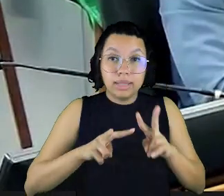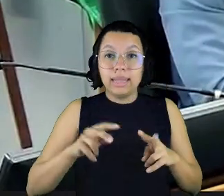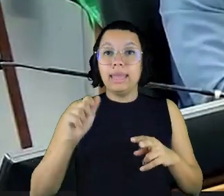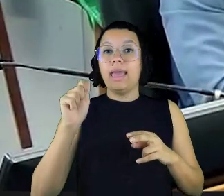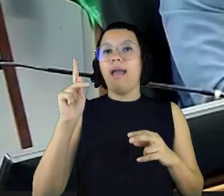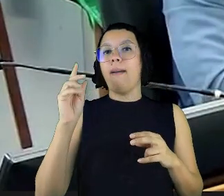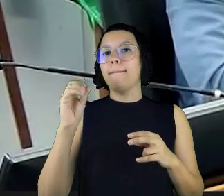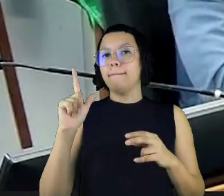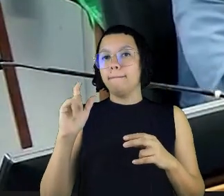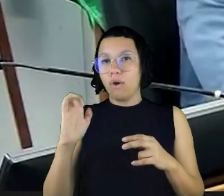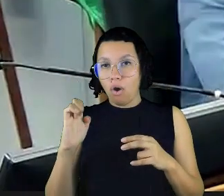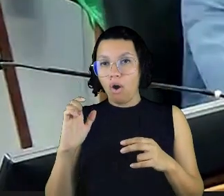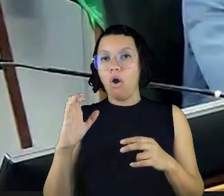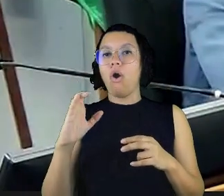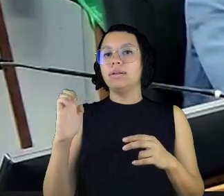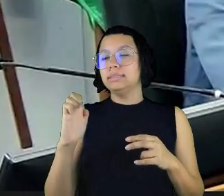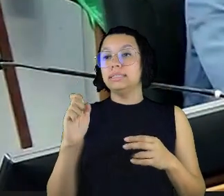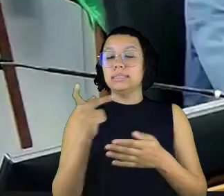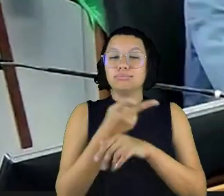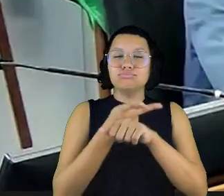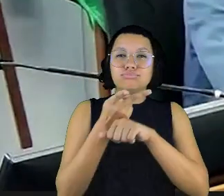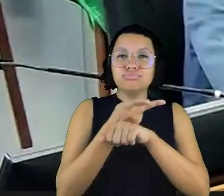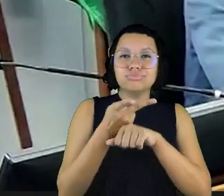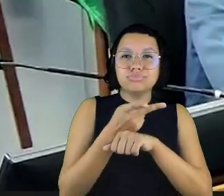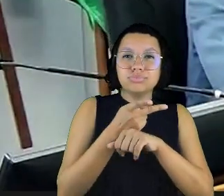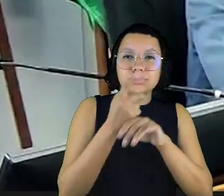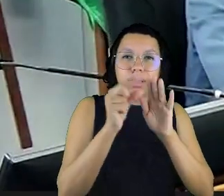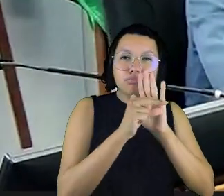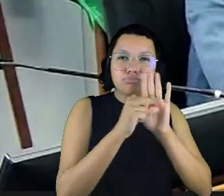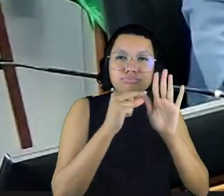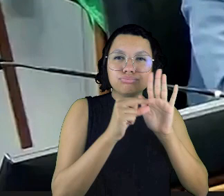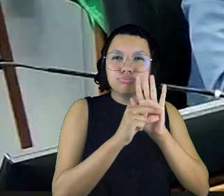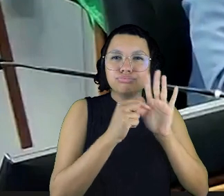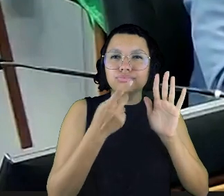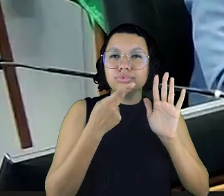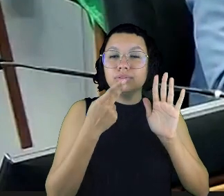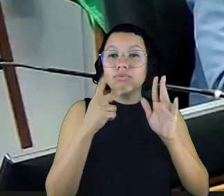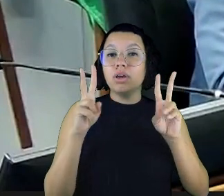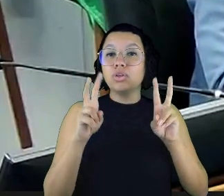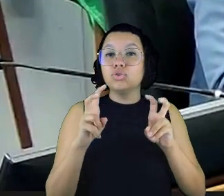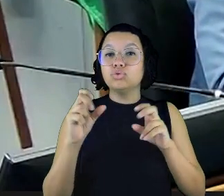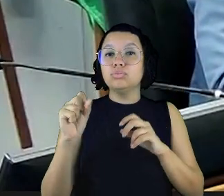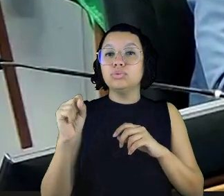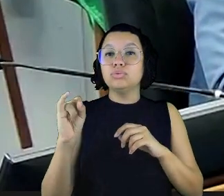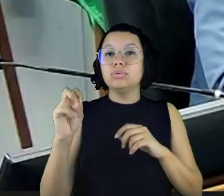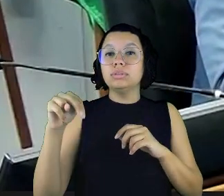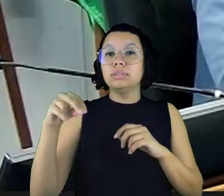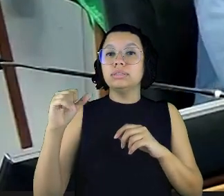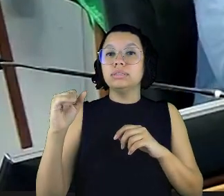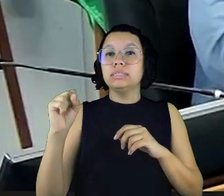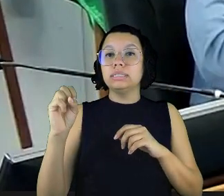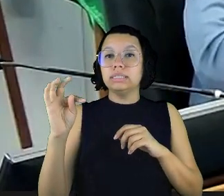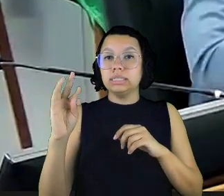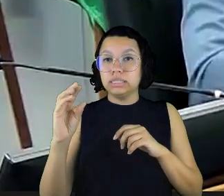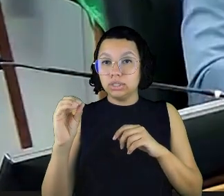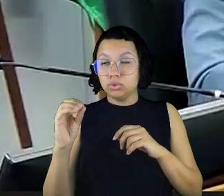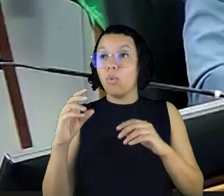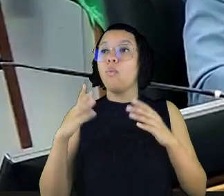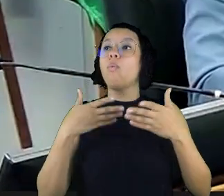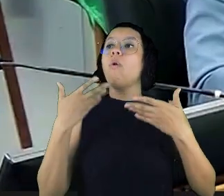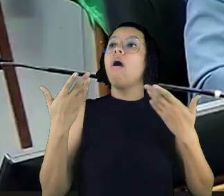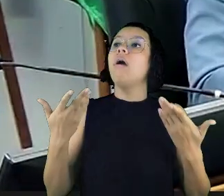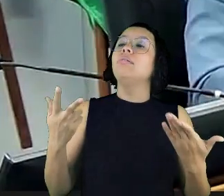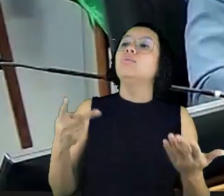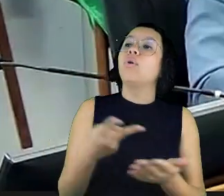a cláusula que prevê o sinistro. Quando ocorre o sinistro? E a